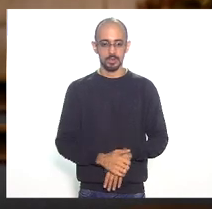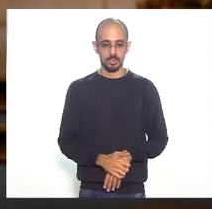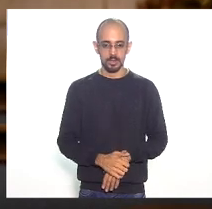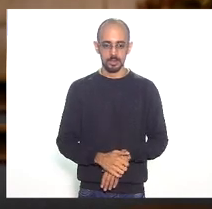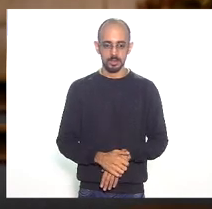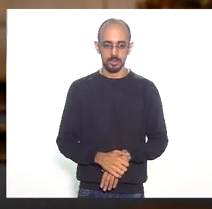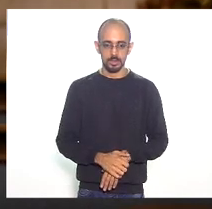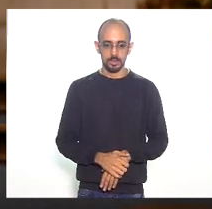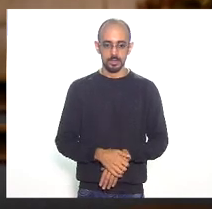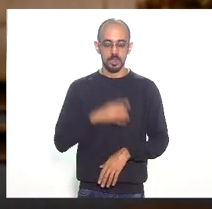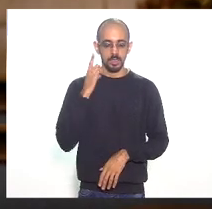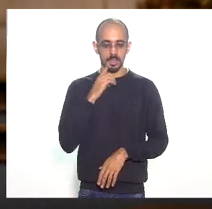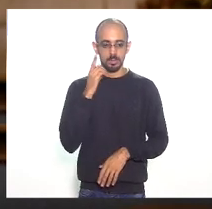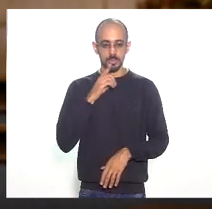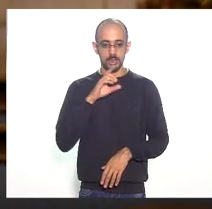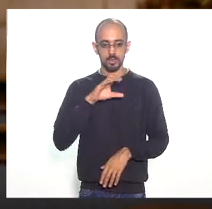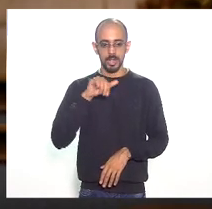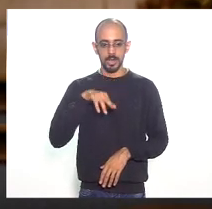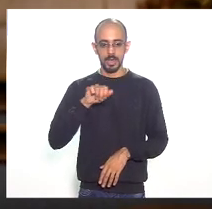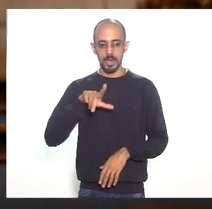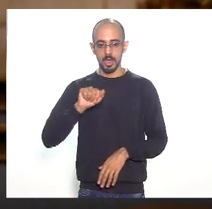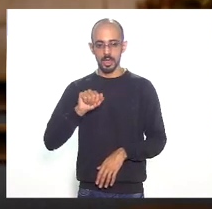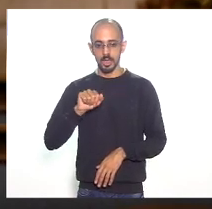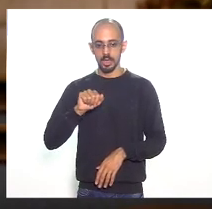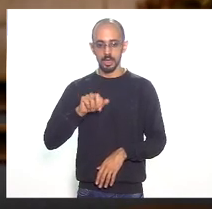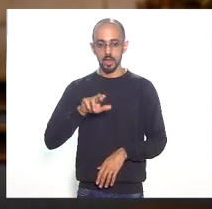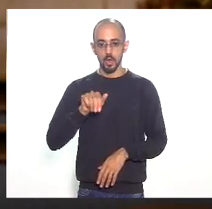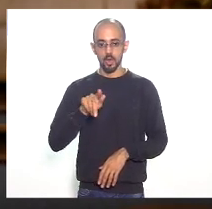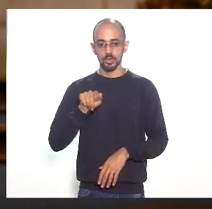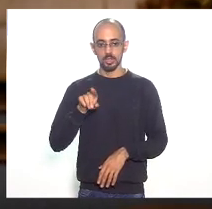Deputado Márcio Canella. Deputado Rodrigo Bacelá.